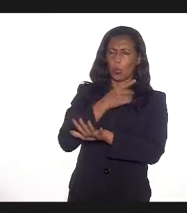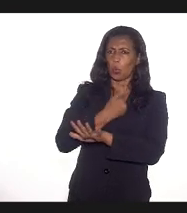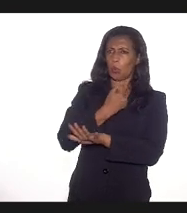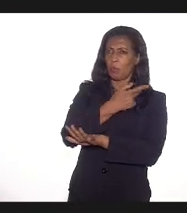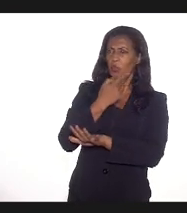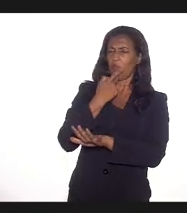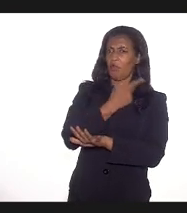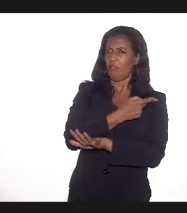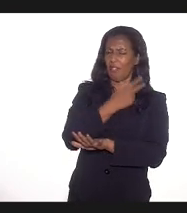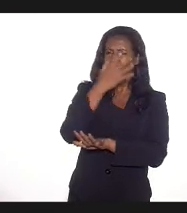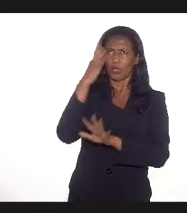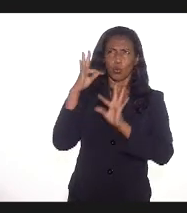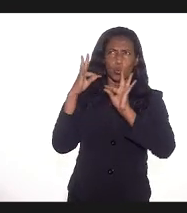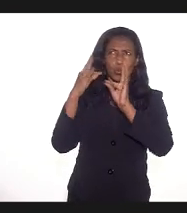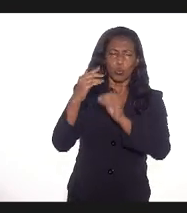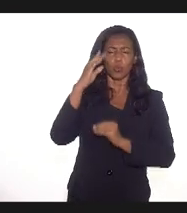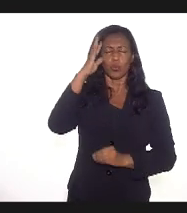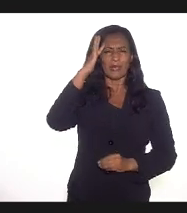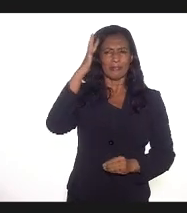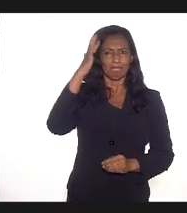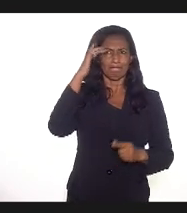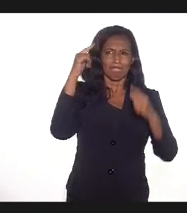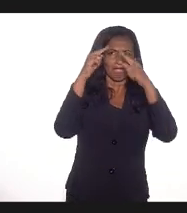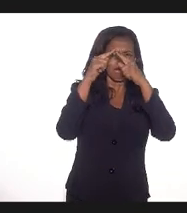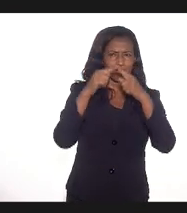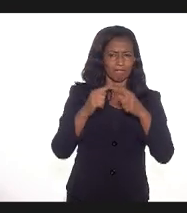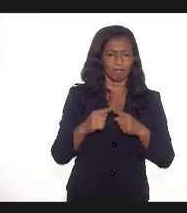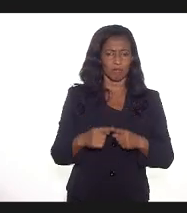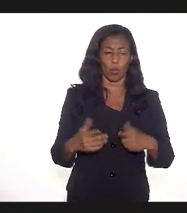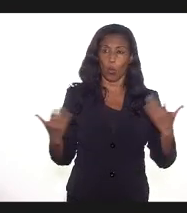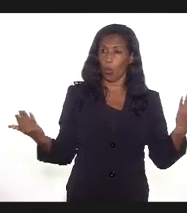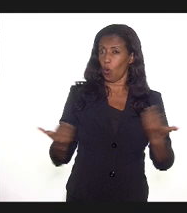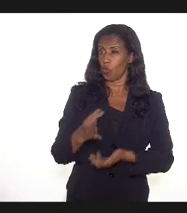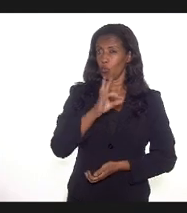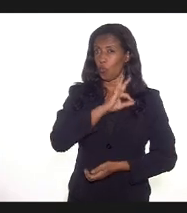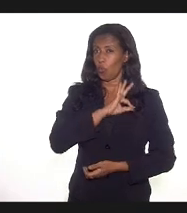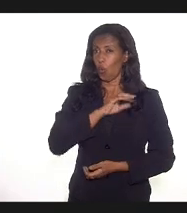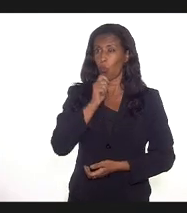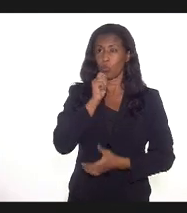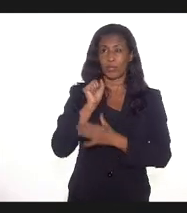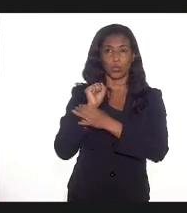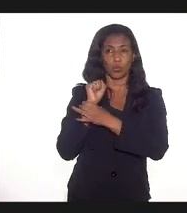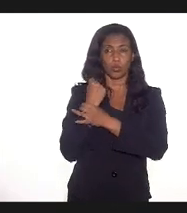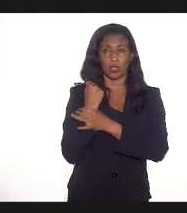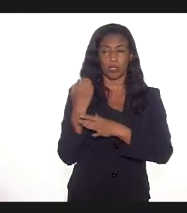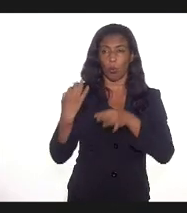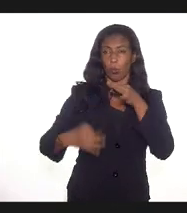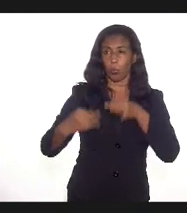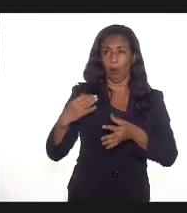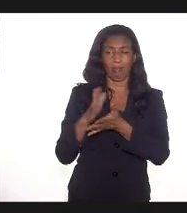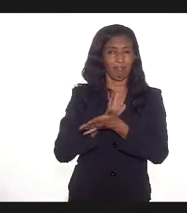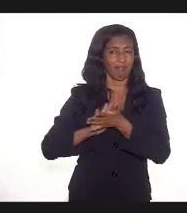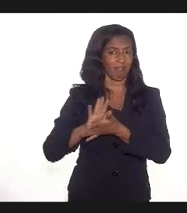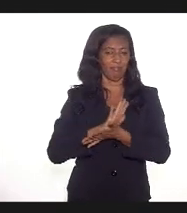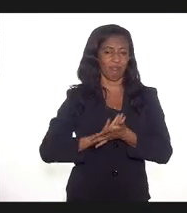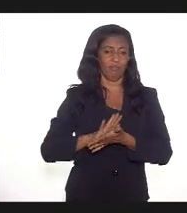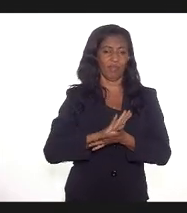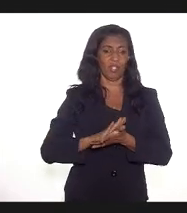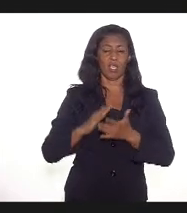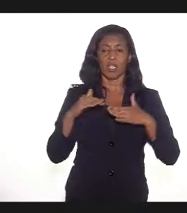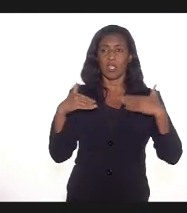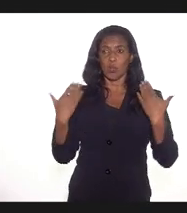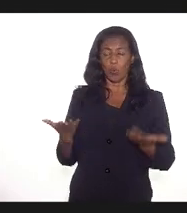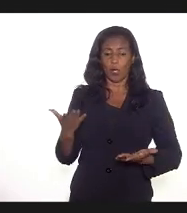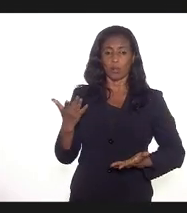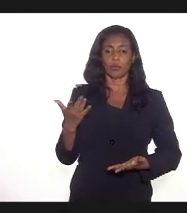aquilo que a gente pensa. Hoje os nossos policiais não têm segurança jurídica alguma para trabalhar e quando a gente